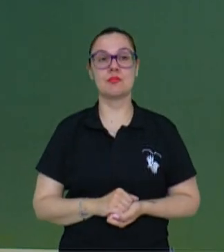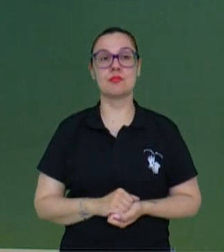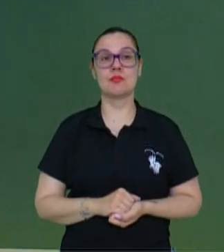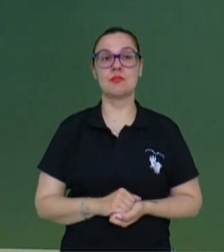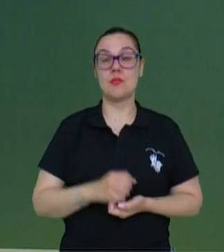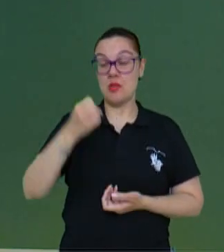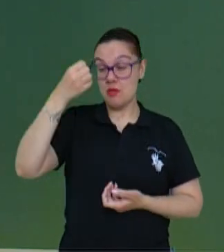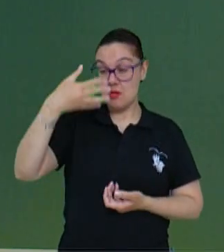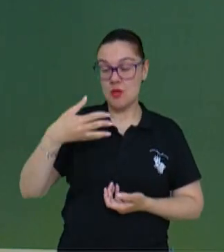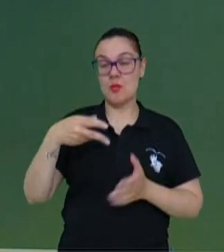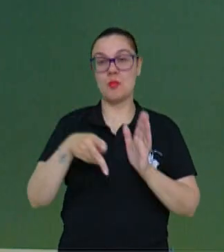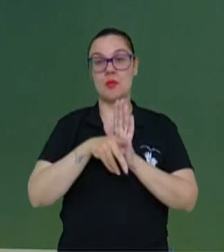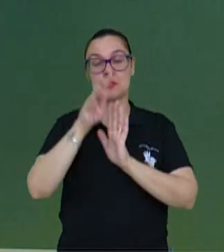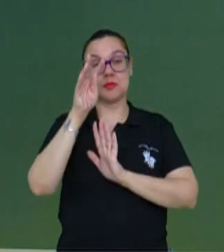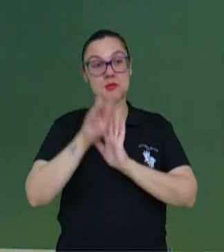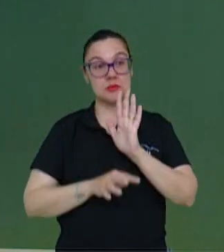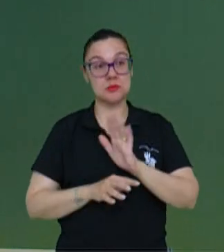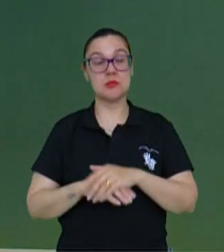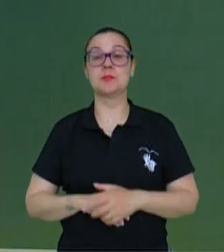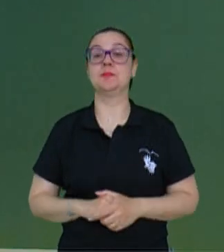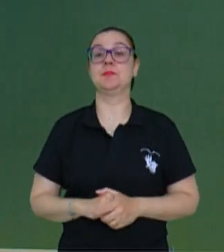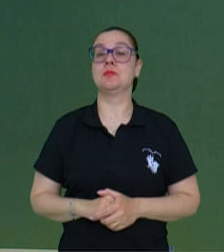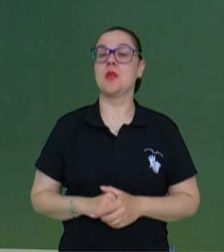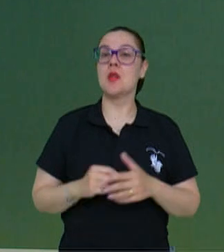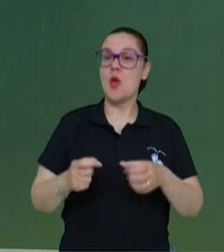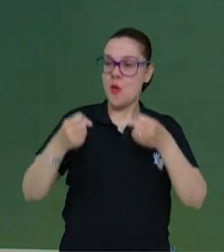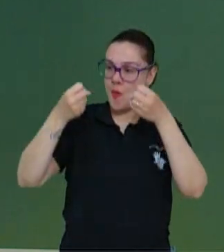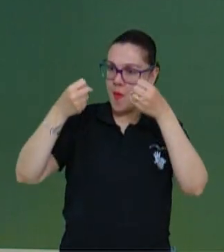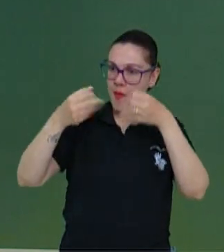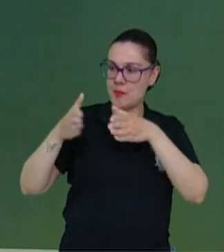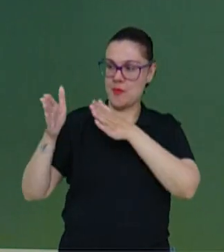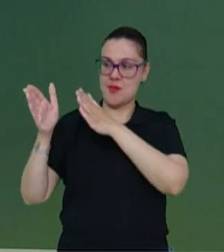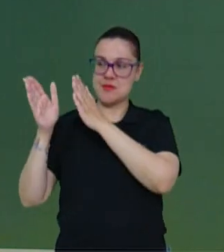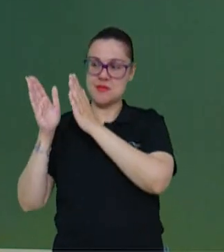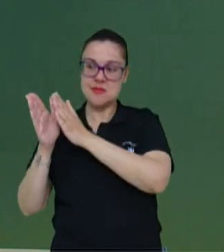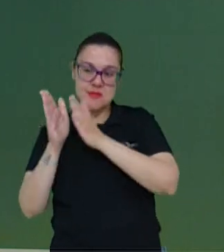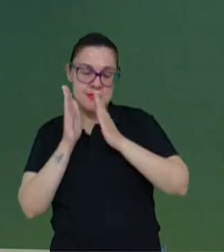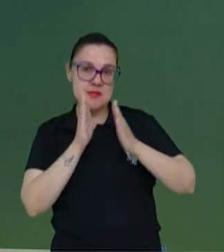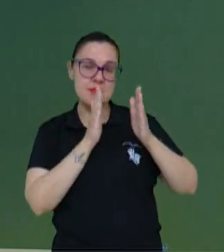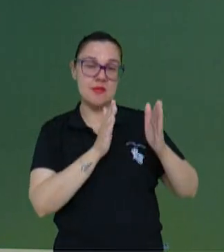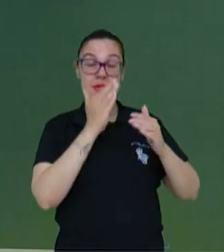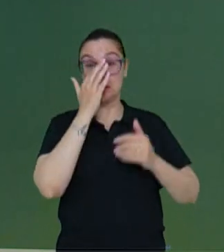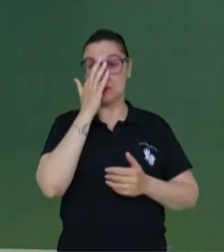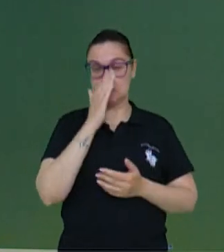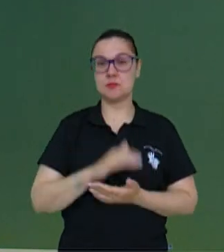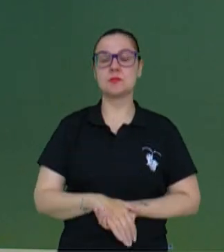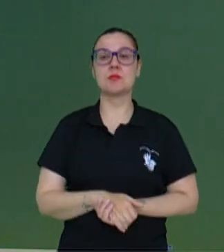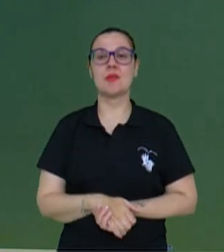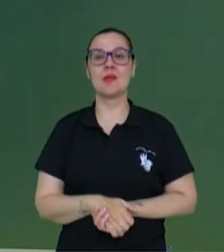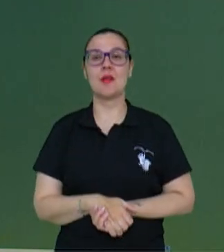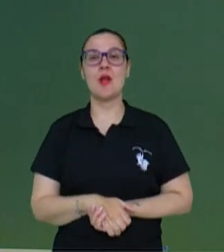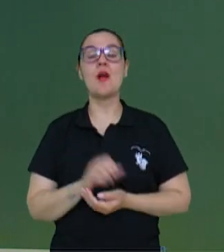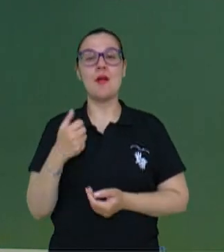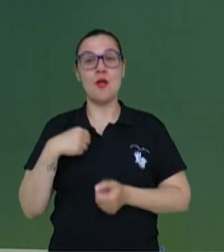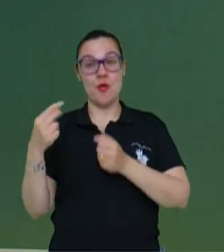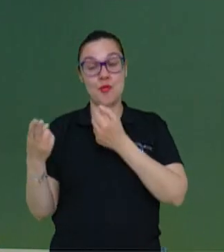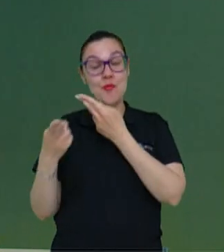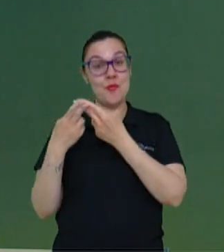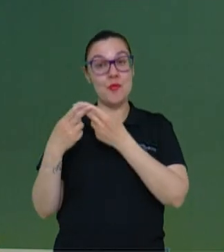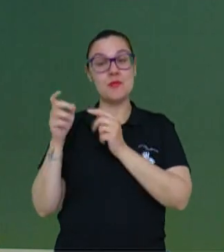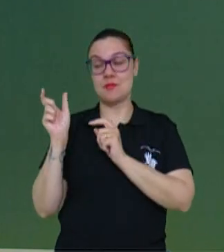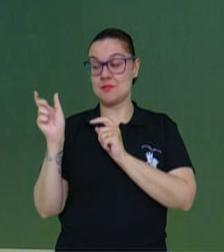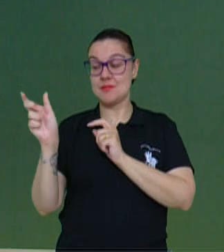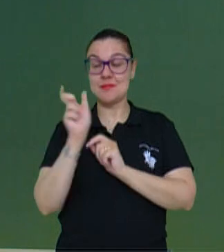enumeração em um texto. Então, eu quero contar uma sequência de informações, eu vou utilizar